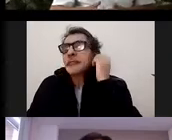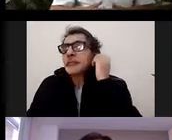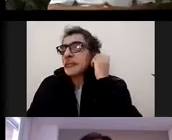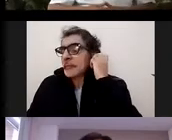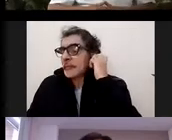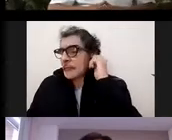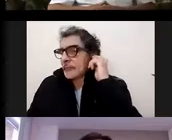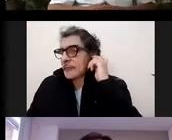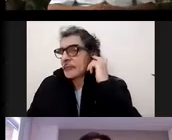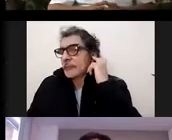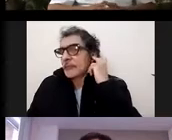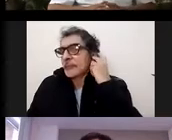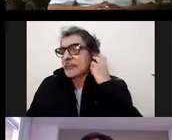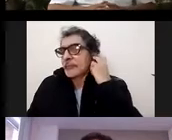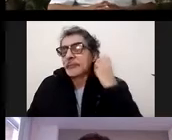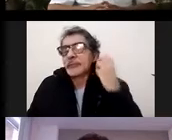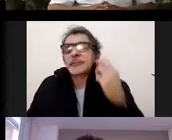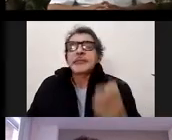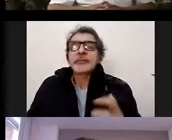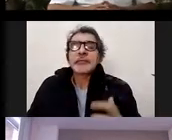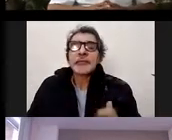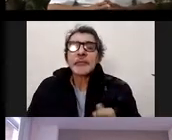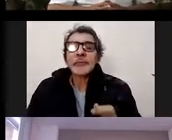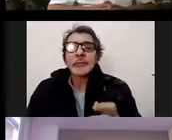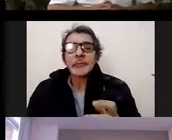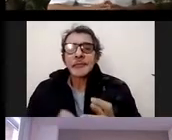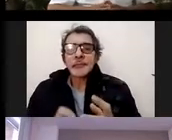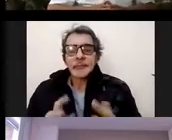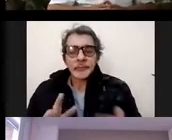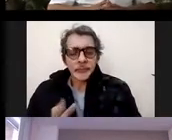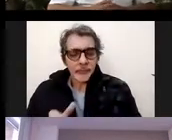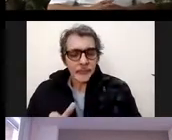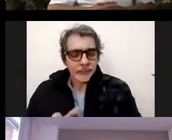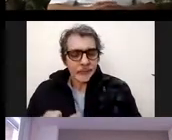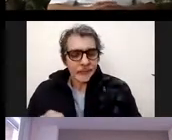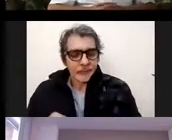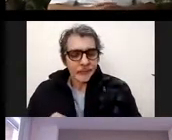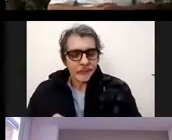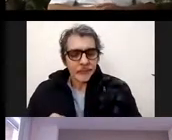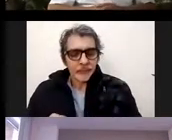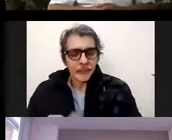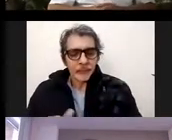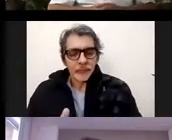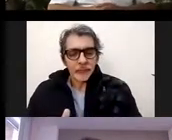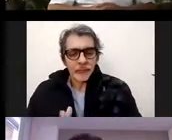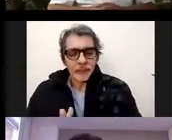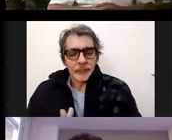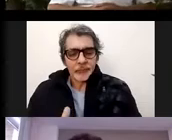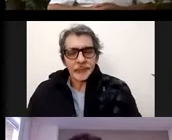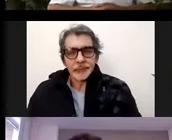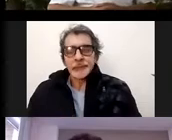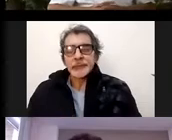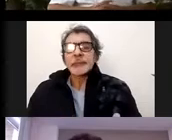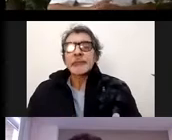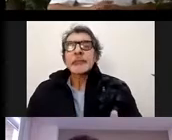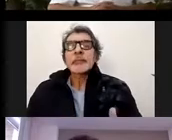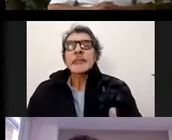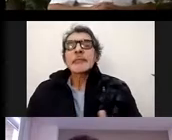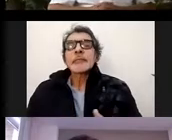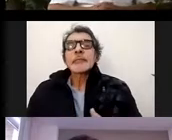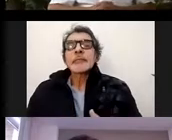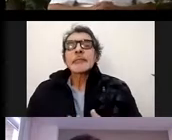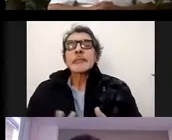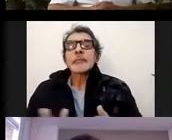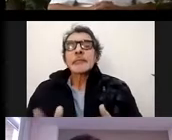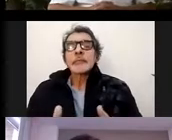Bianca tentou produzir isso e a gente não conseguiu por conta da pandemia, por conta de alguns atropelos. Mas